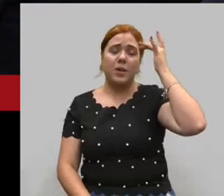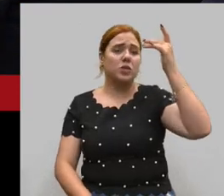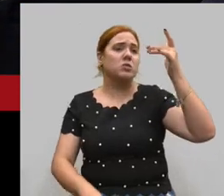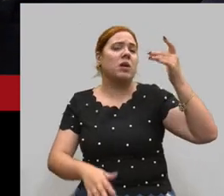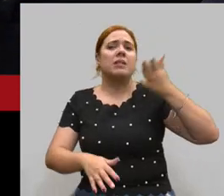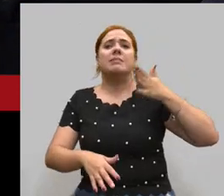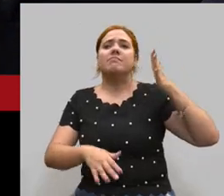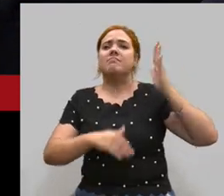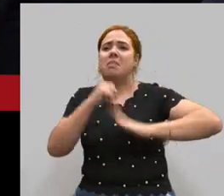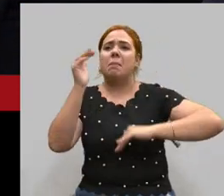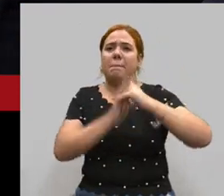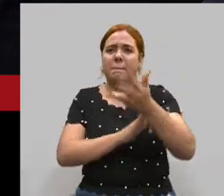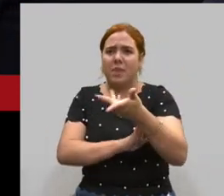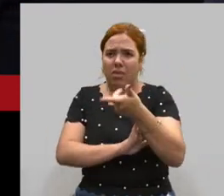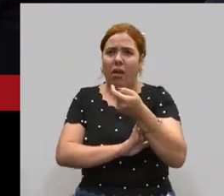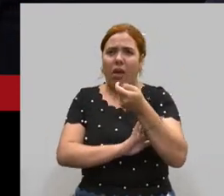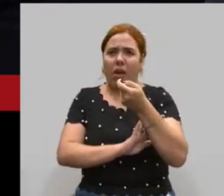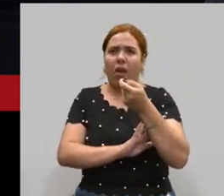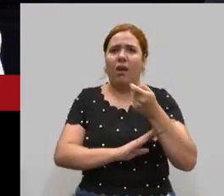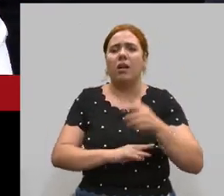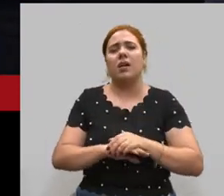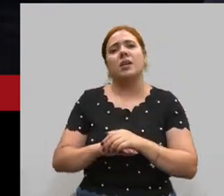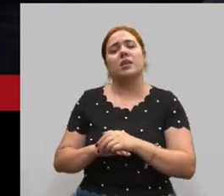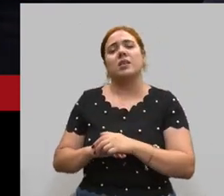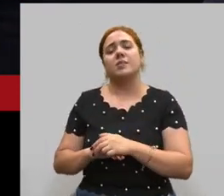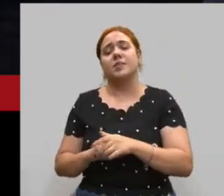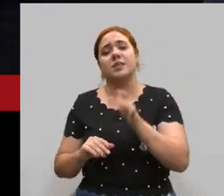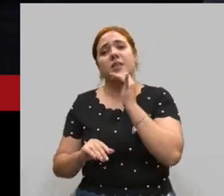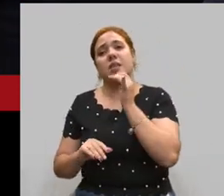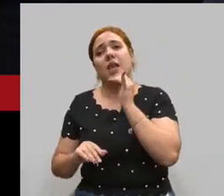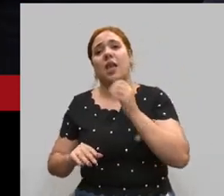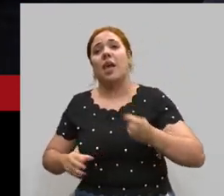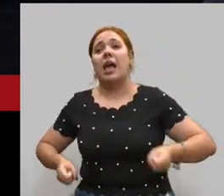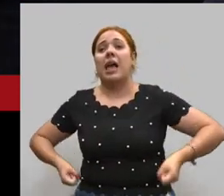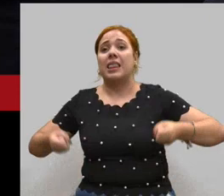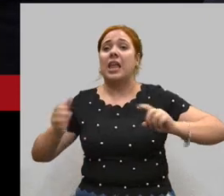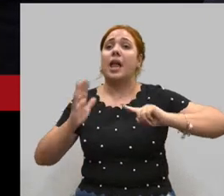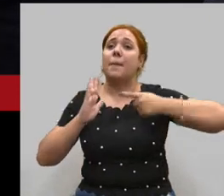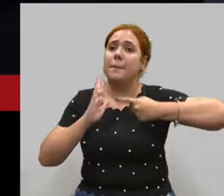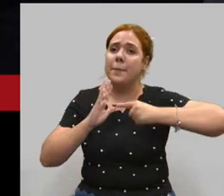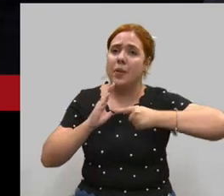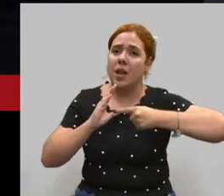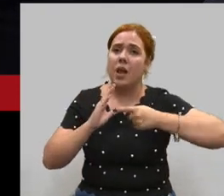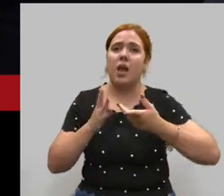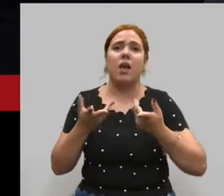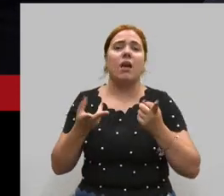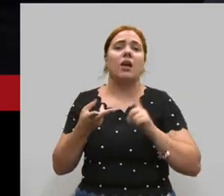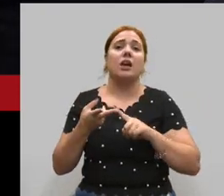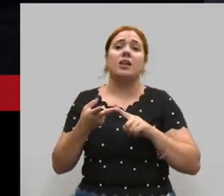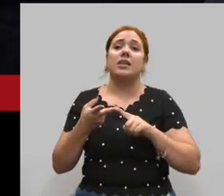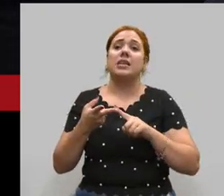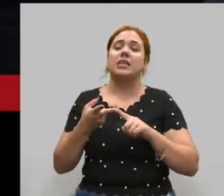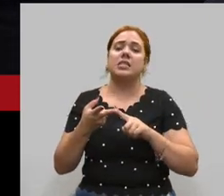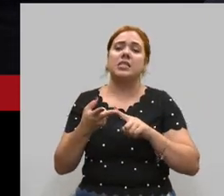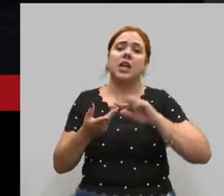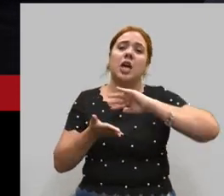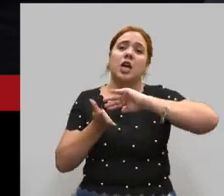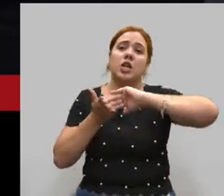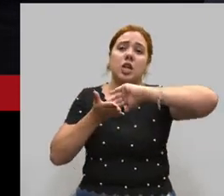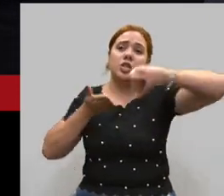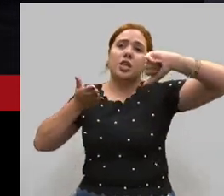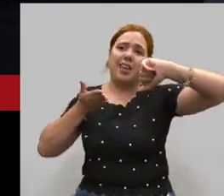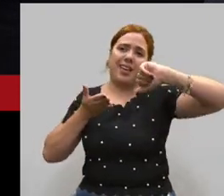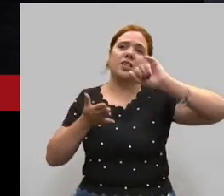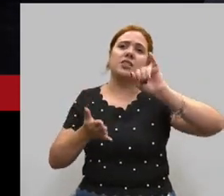importância da bicicleta elétrica e das cadeiras elétricas e esse incentivo da isenção do ICMS quanto ao